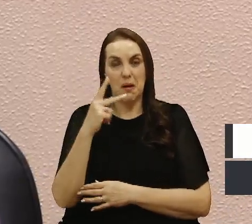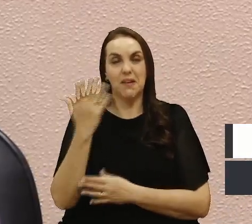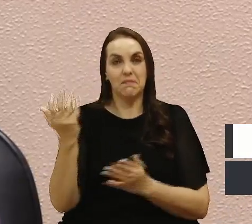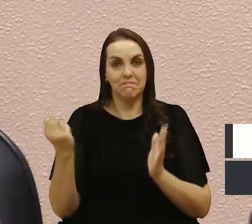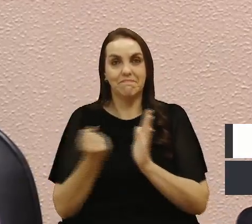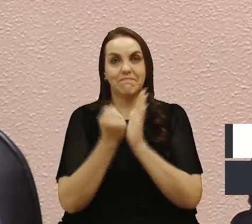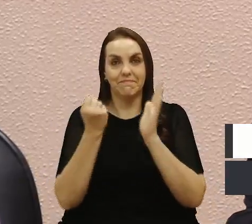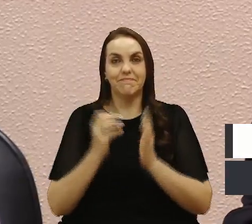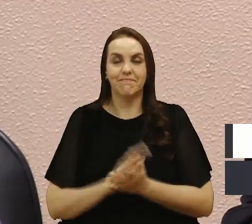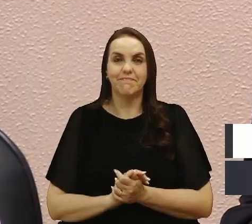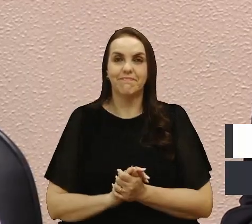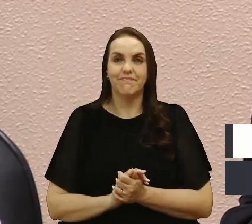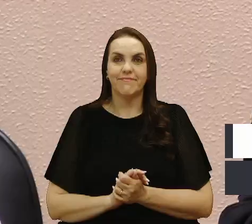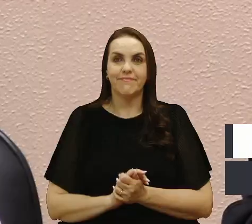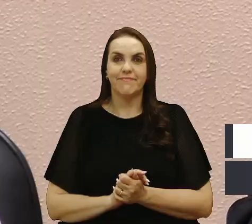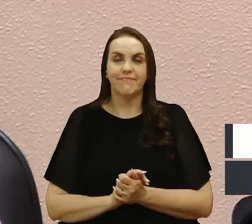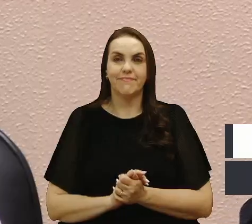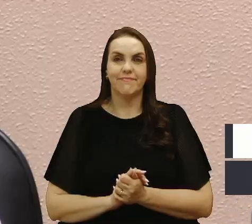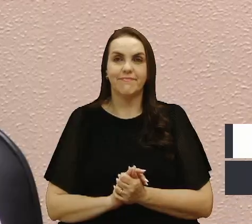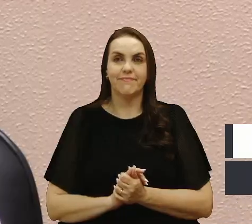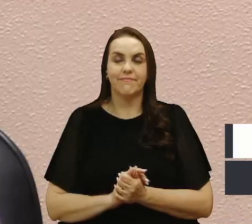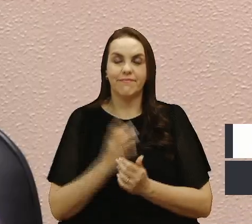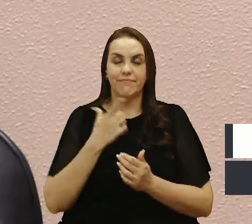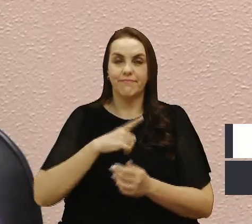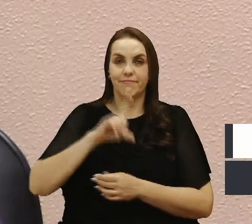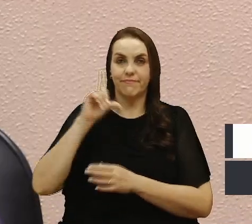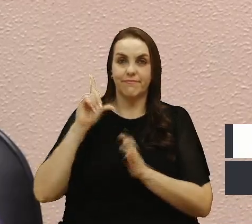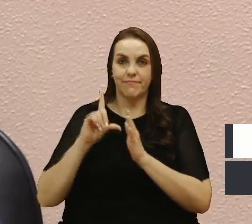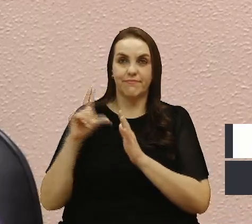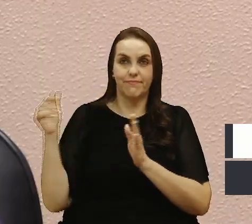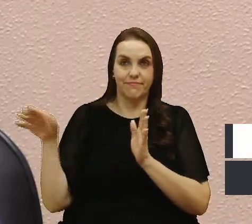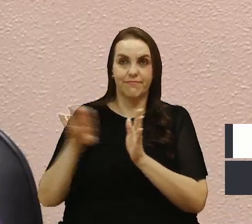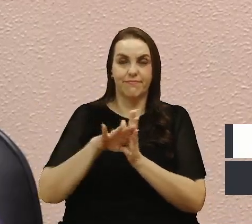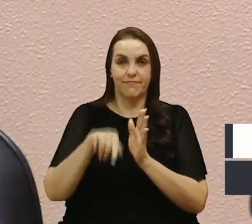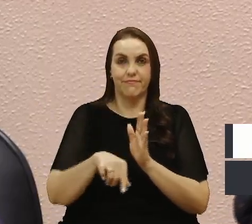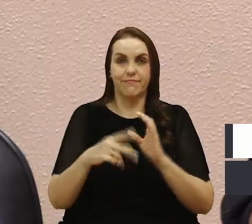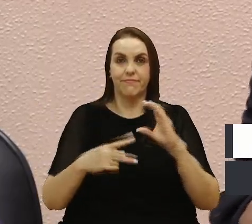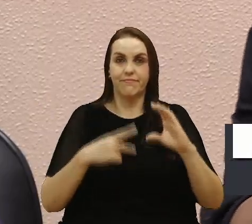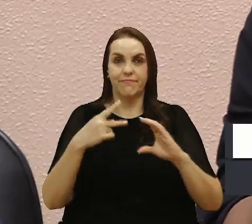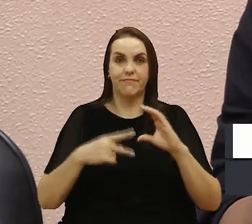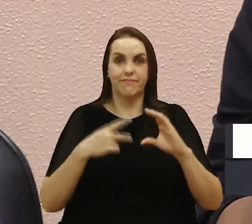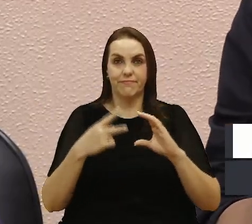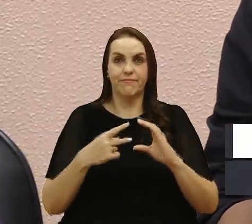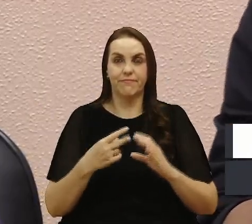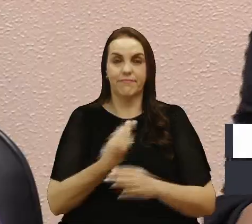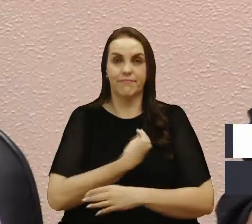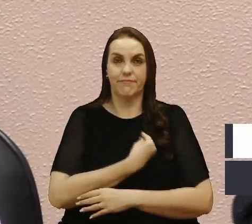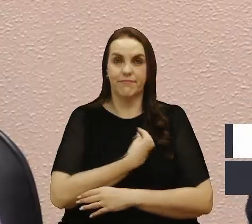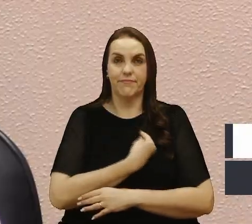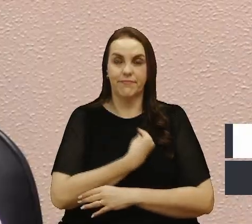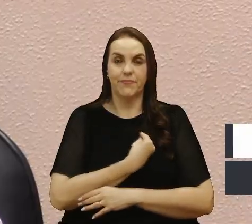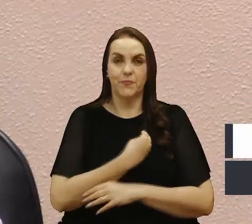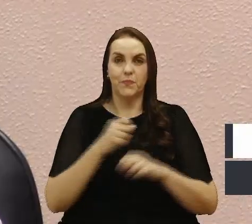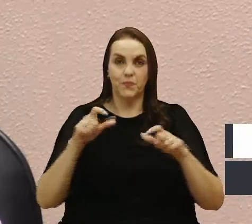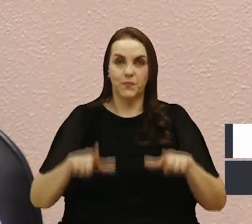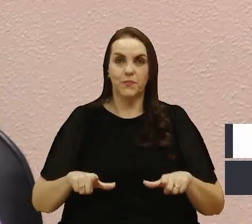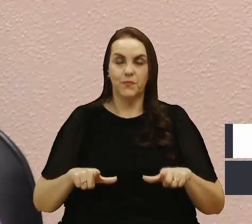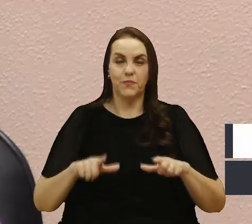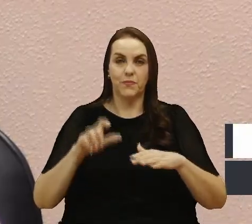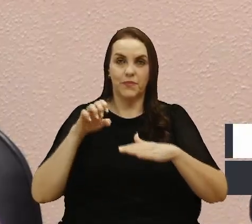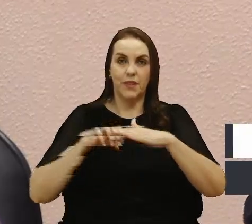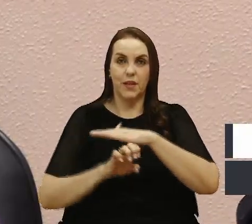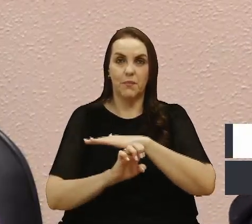Mas, senhor presidente, antes de vir aqui para a Câmara de Vereadores, eu estive na sala do empreendedor, centro